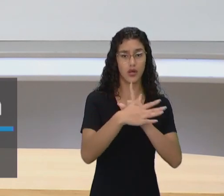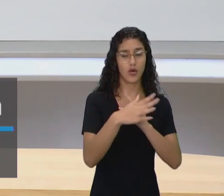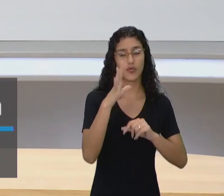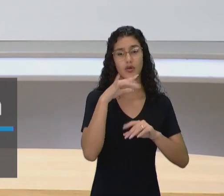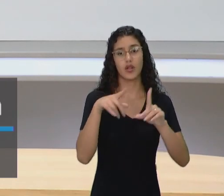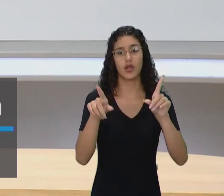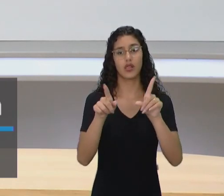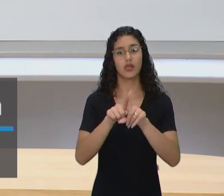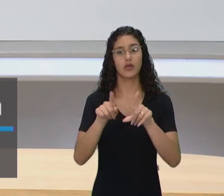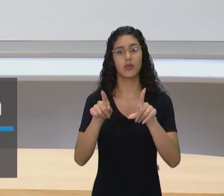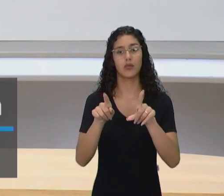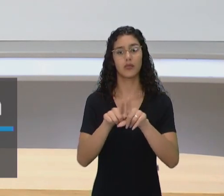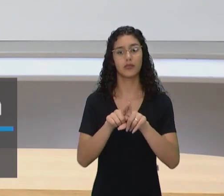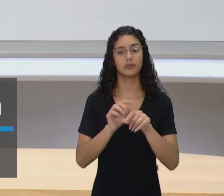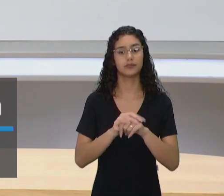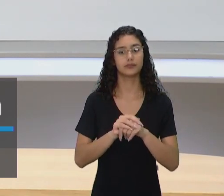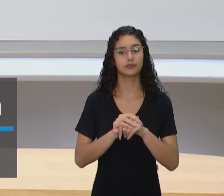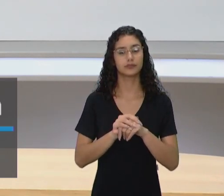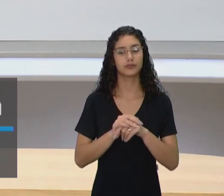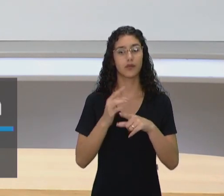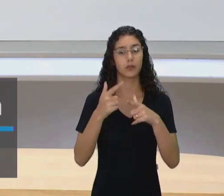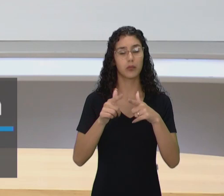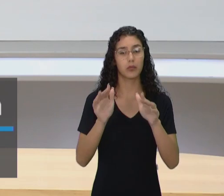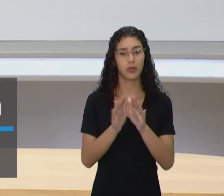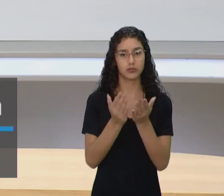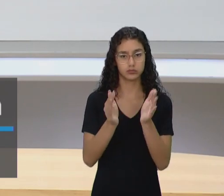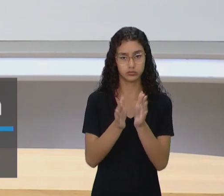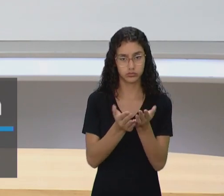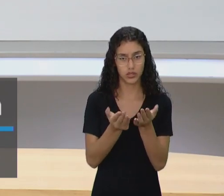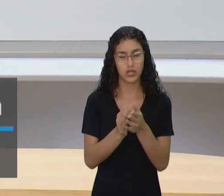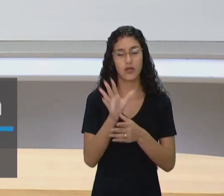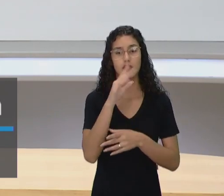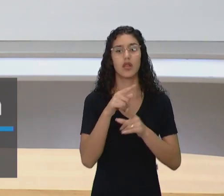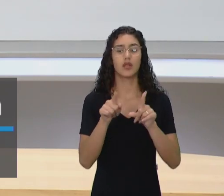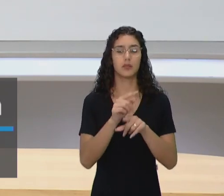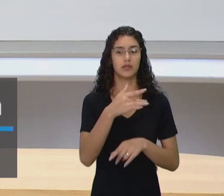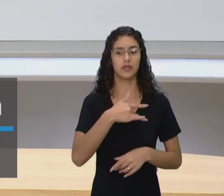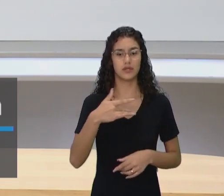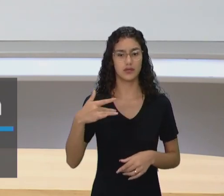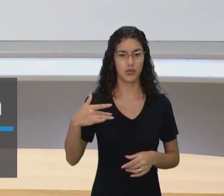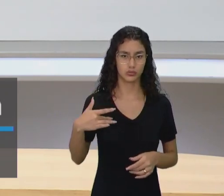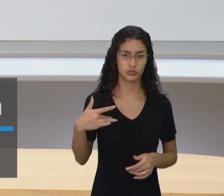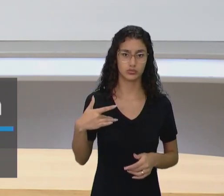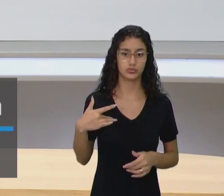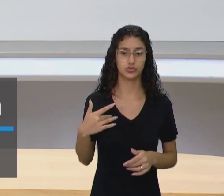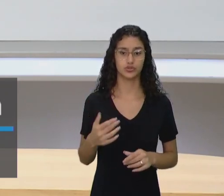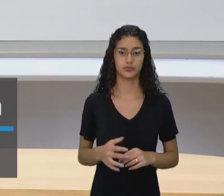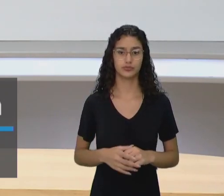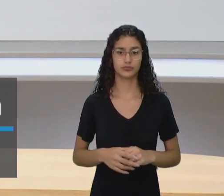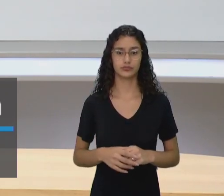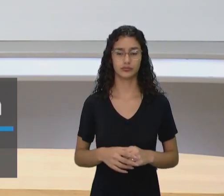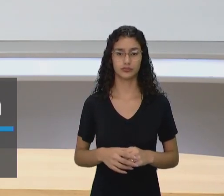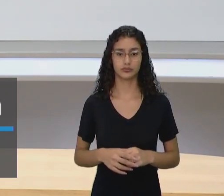falar da erradicação da pobreza, desculpe, falar da saúde, da